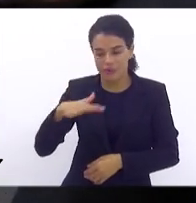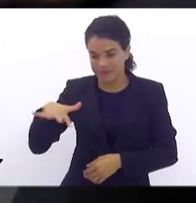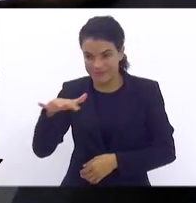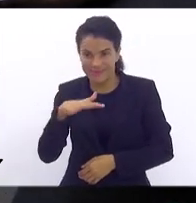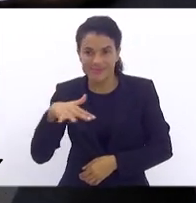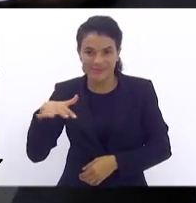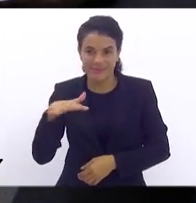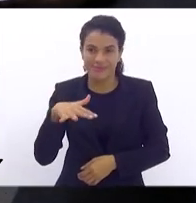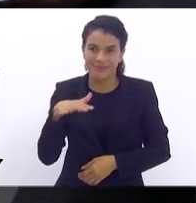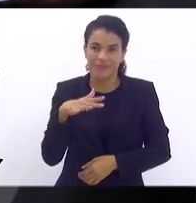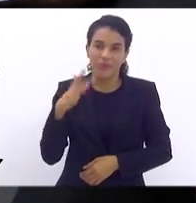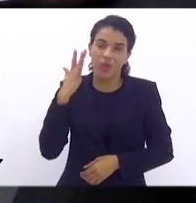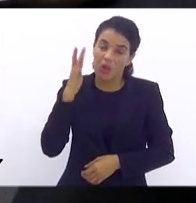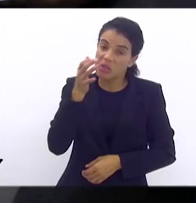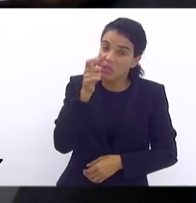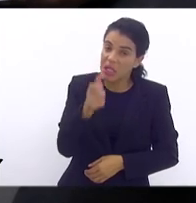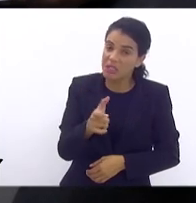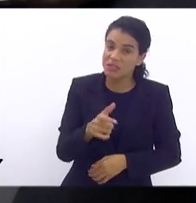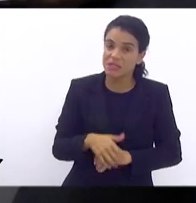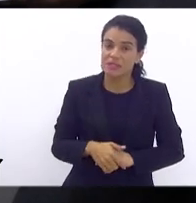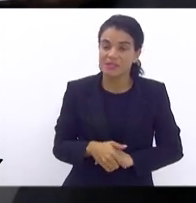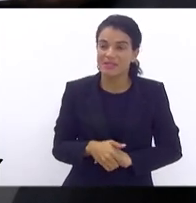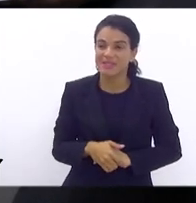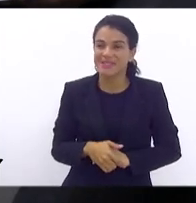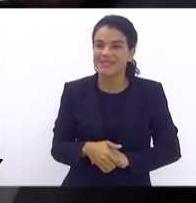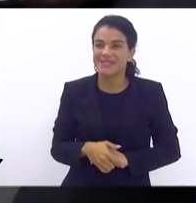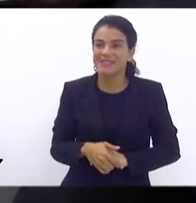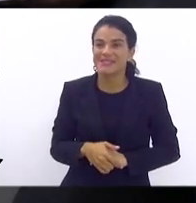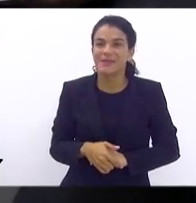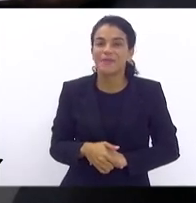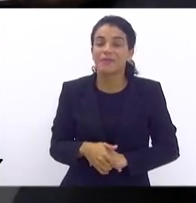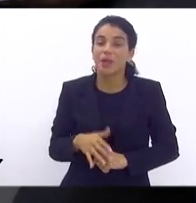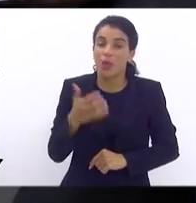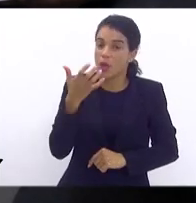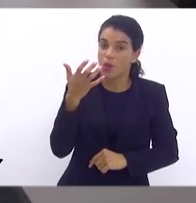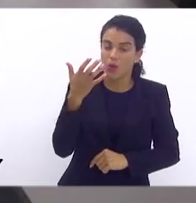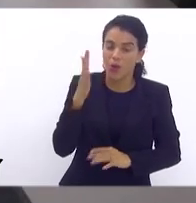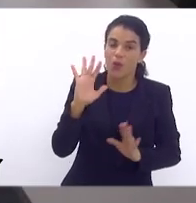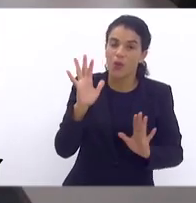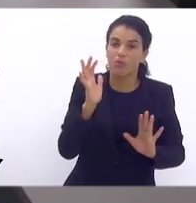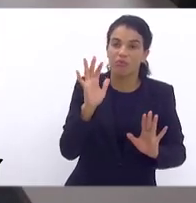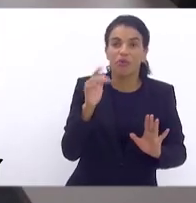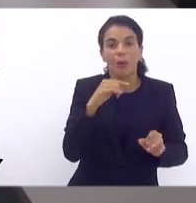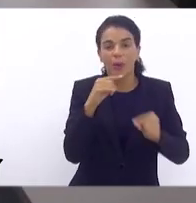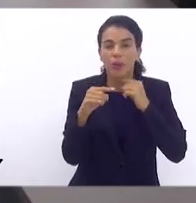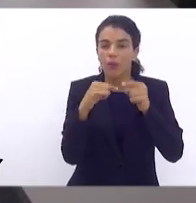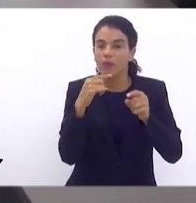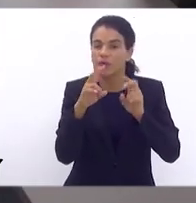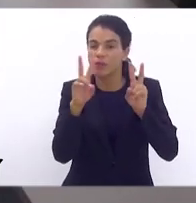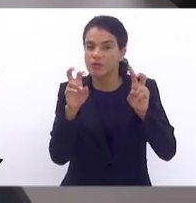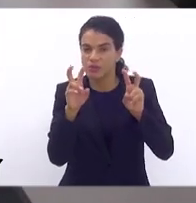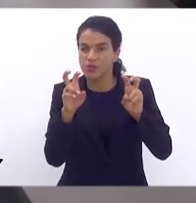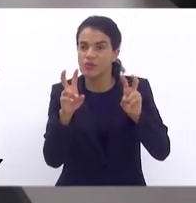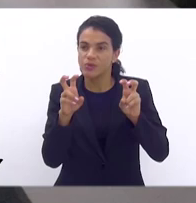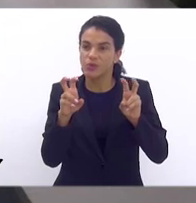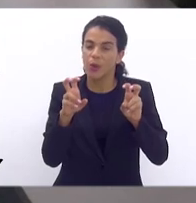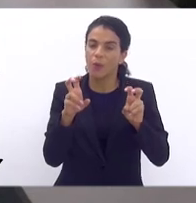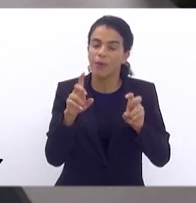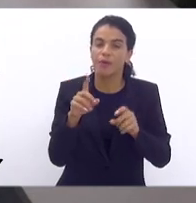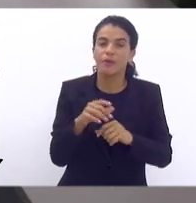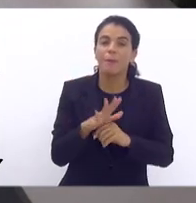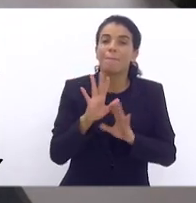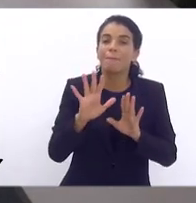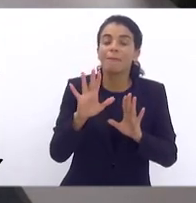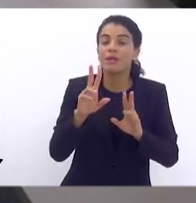acho que isso seria interessante Claro um dia o ter dúvidas também enquanto a oportunidade a oportunidade sim